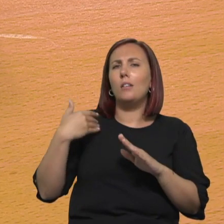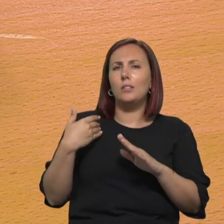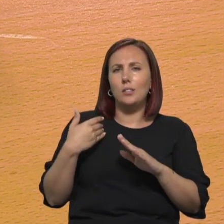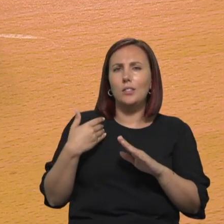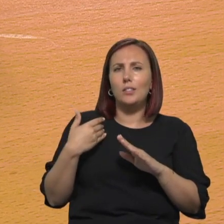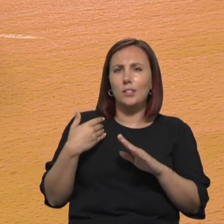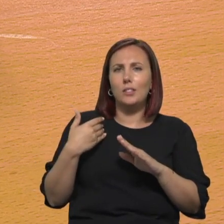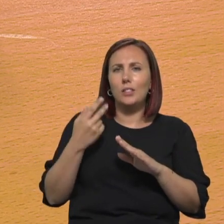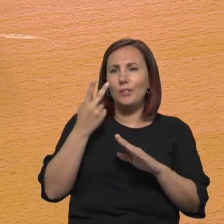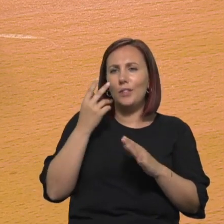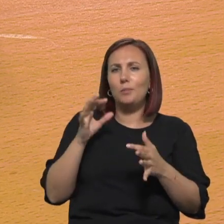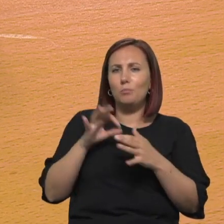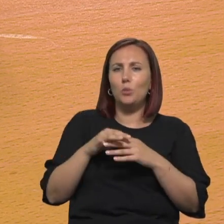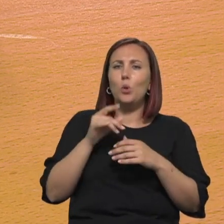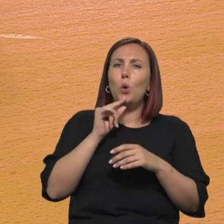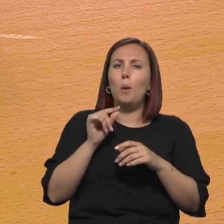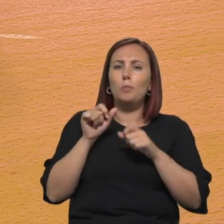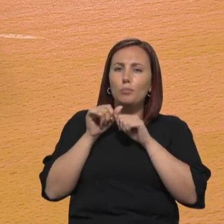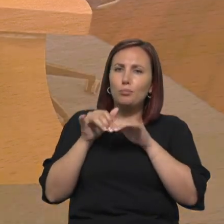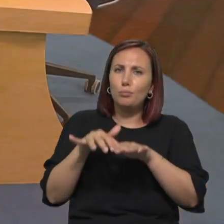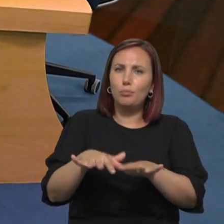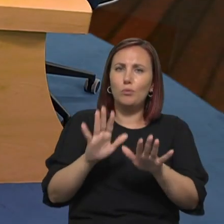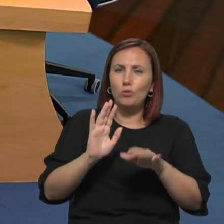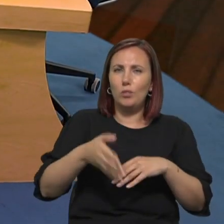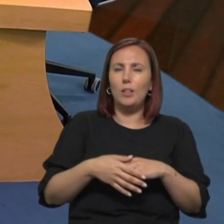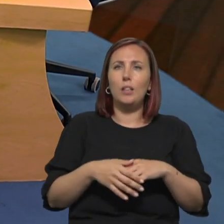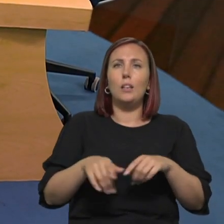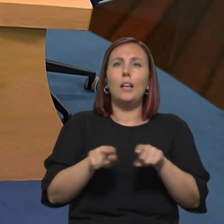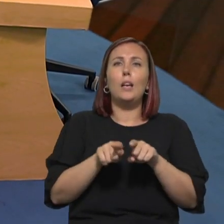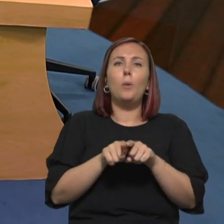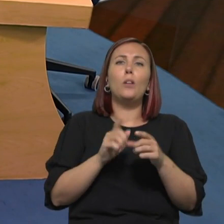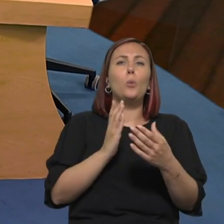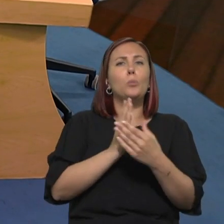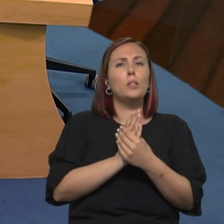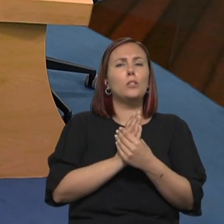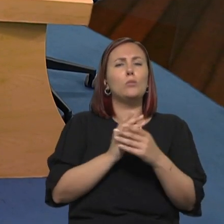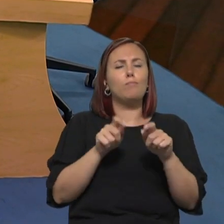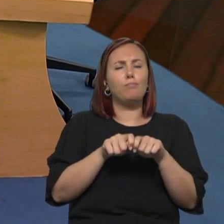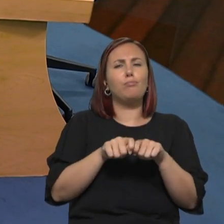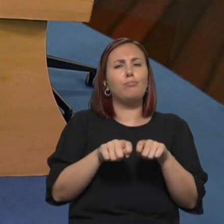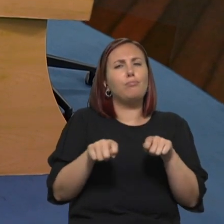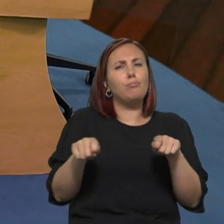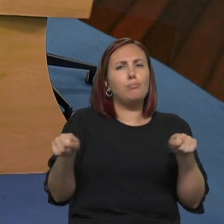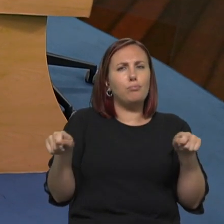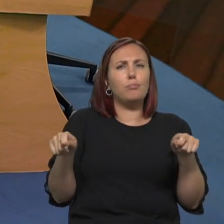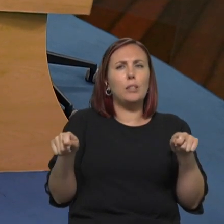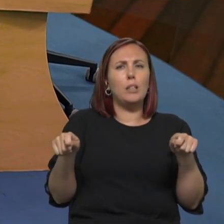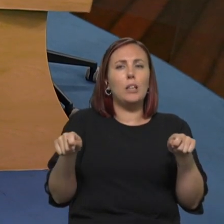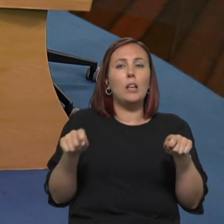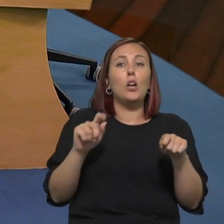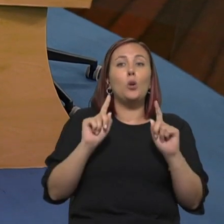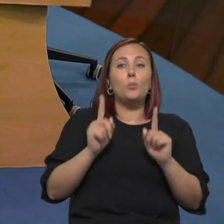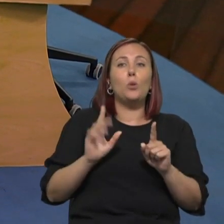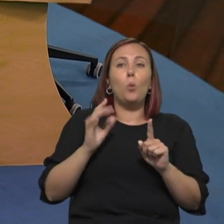atrás da sua vida. De facto, este processo é um processo bastante longo e que começou quase imediatamente após a sua morte.